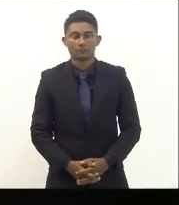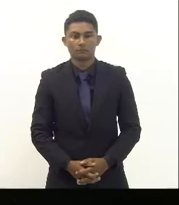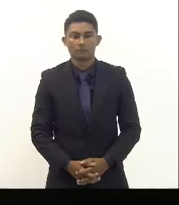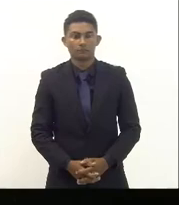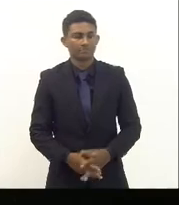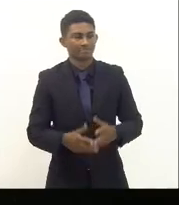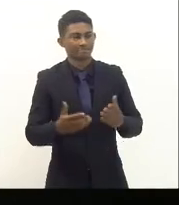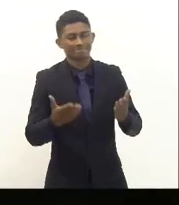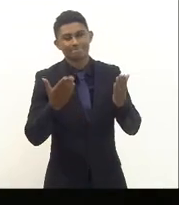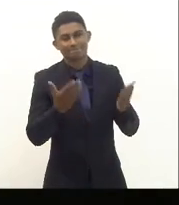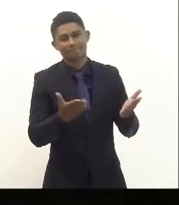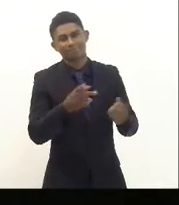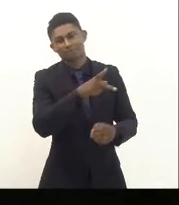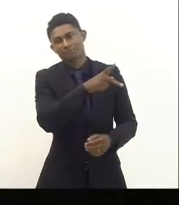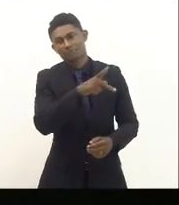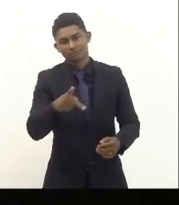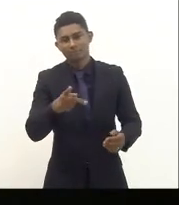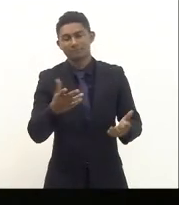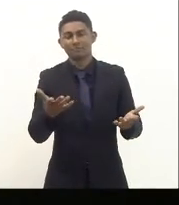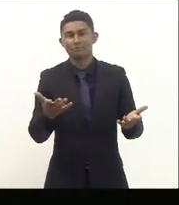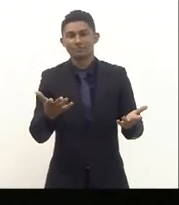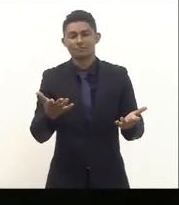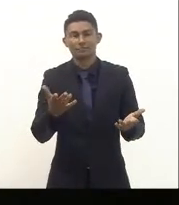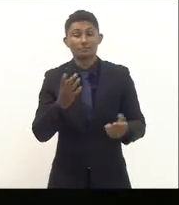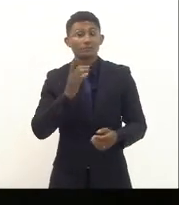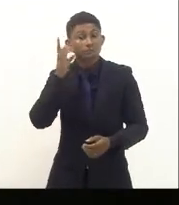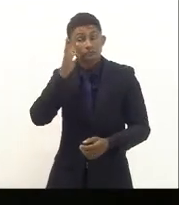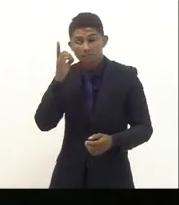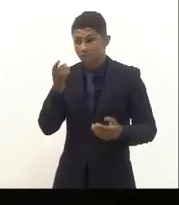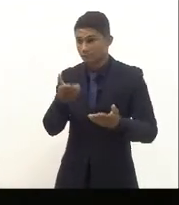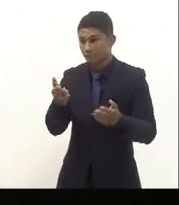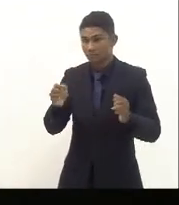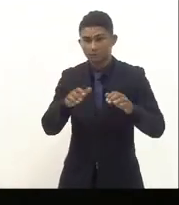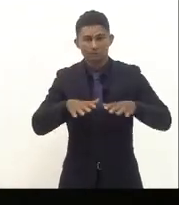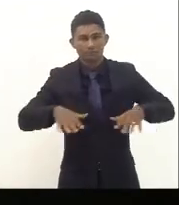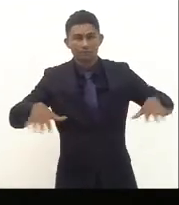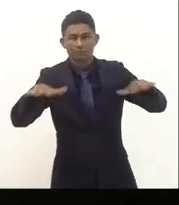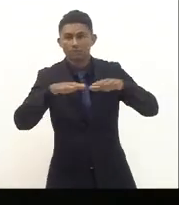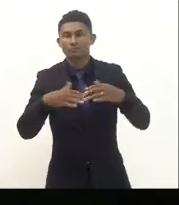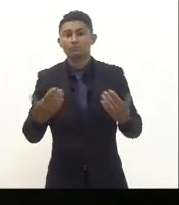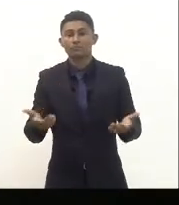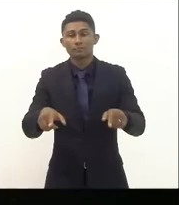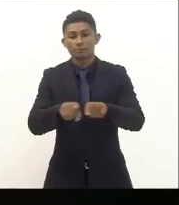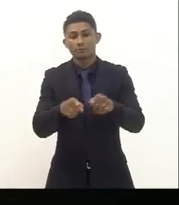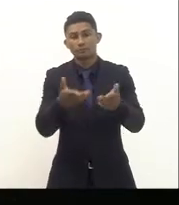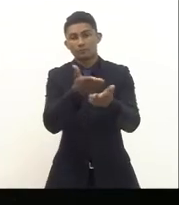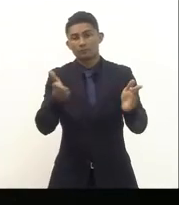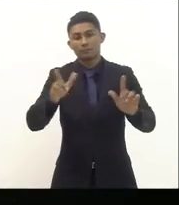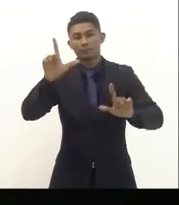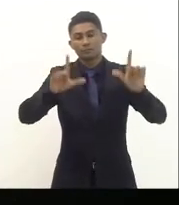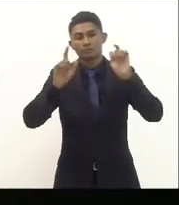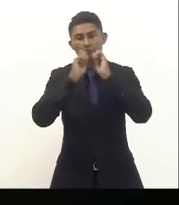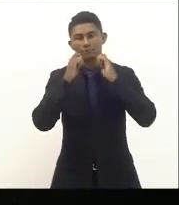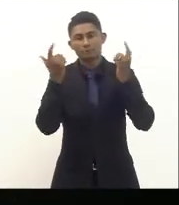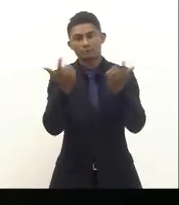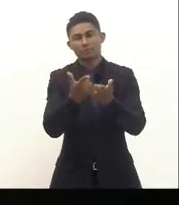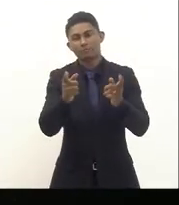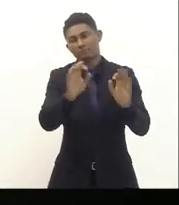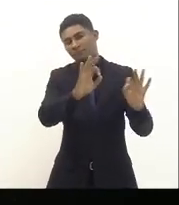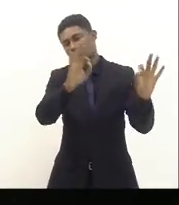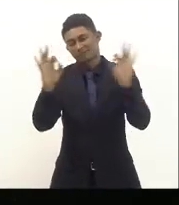senhora presidência deputados e deputadas e todos os que nos assistem